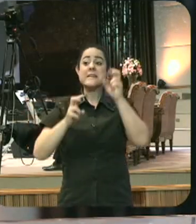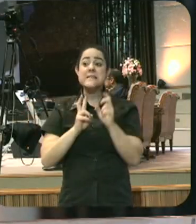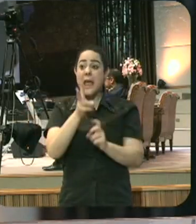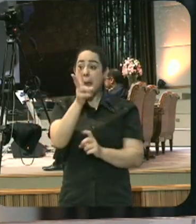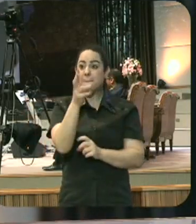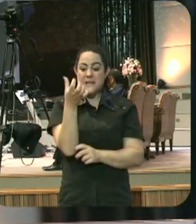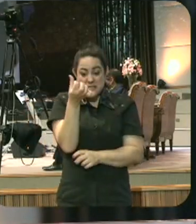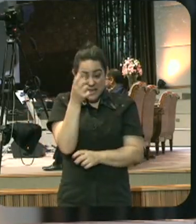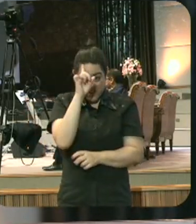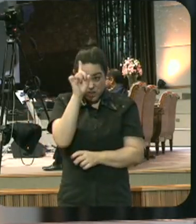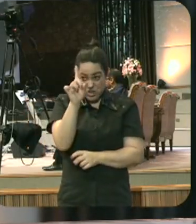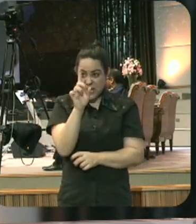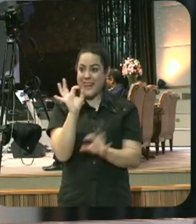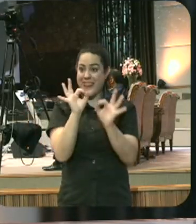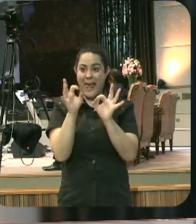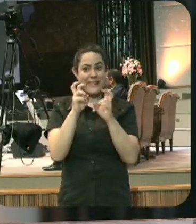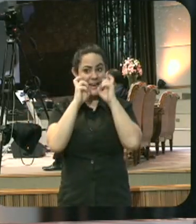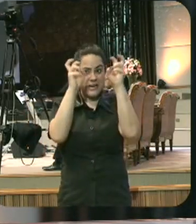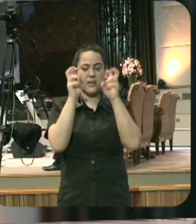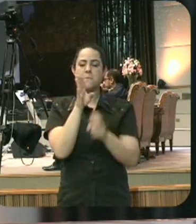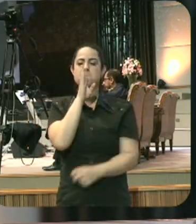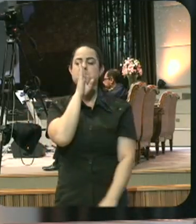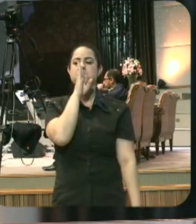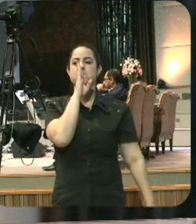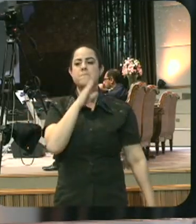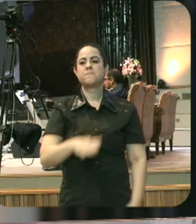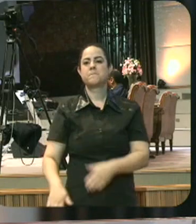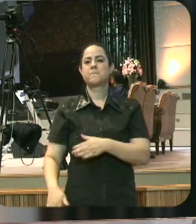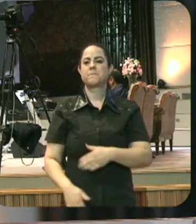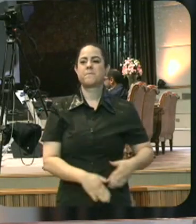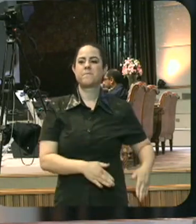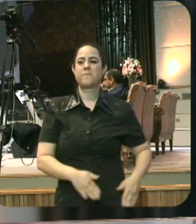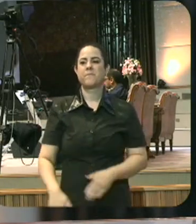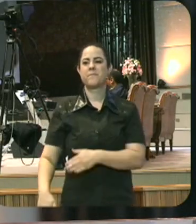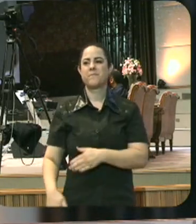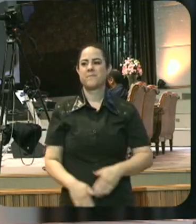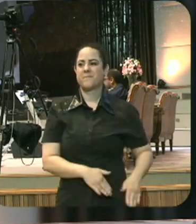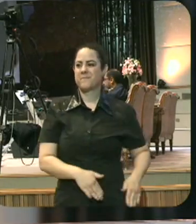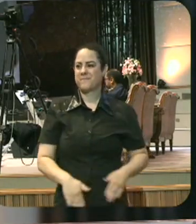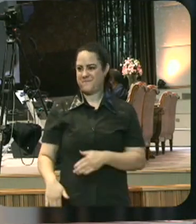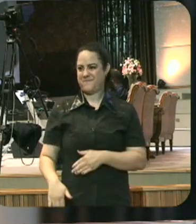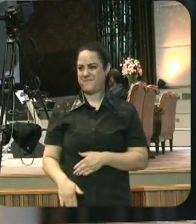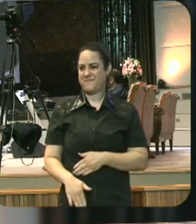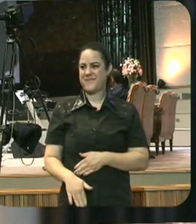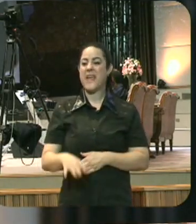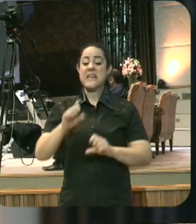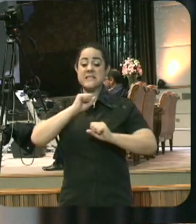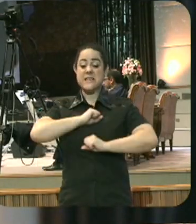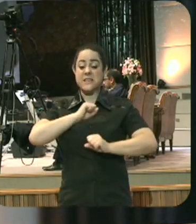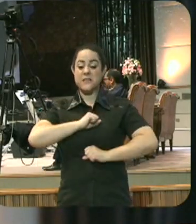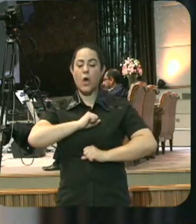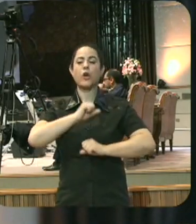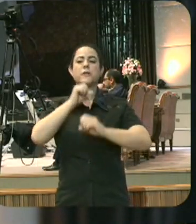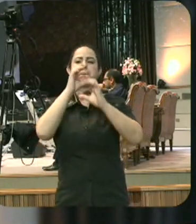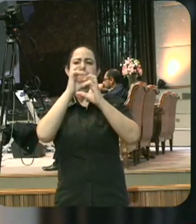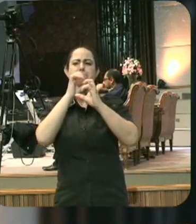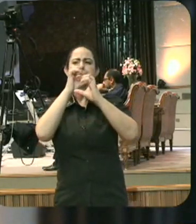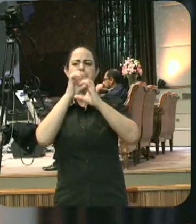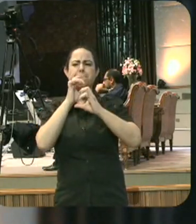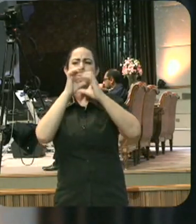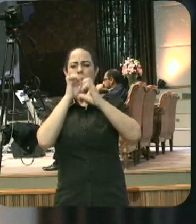não gritaram. E simplesmente os sacerdotes tocavam as suas buzinas, tocavam as